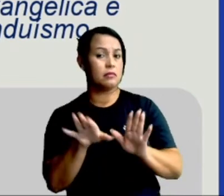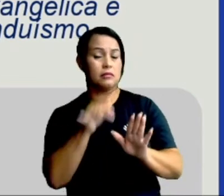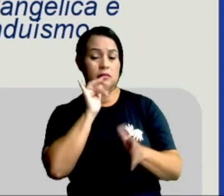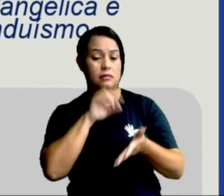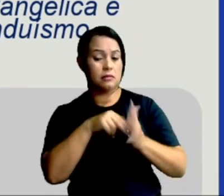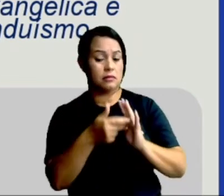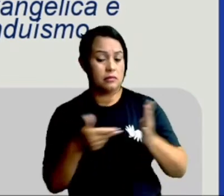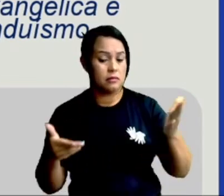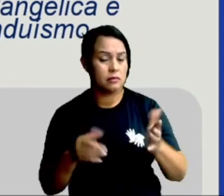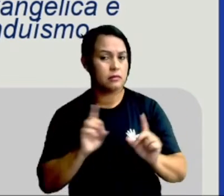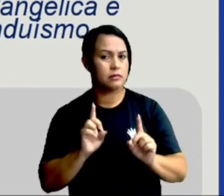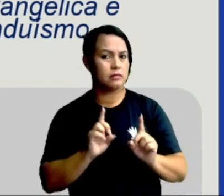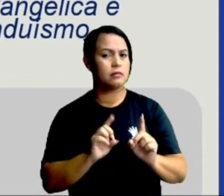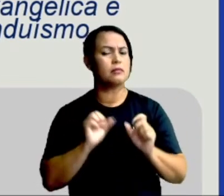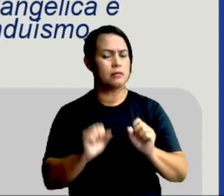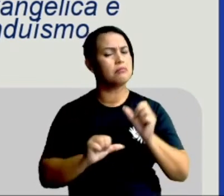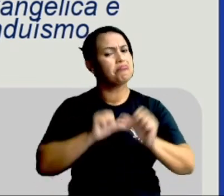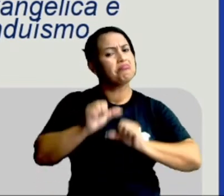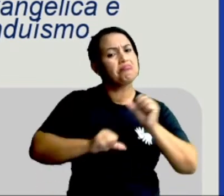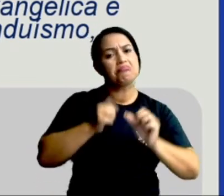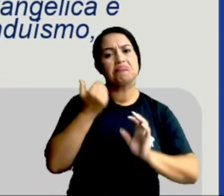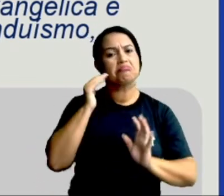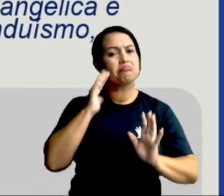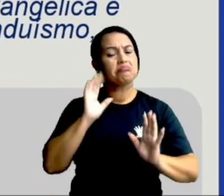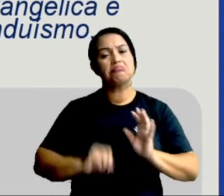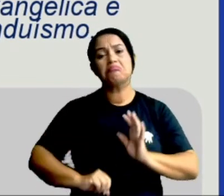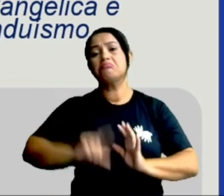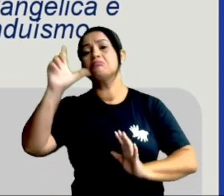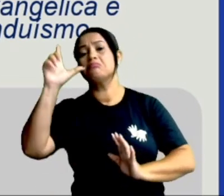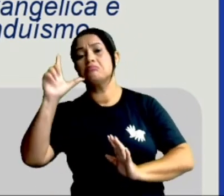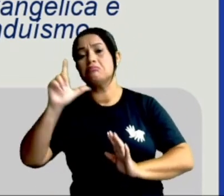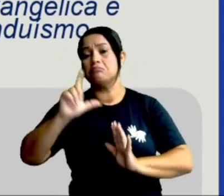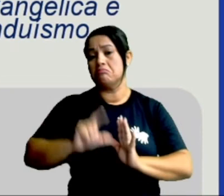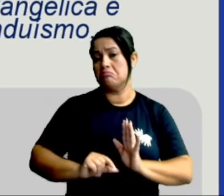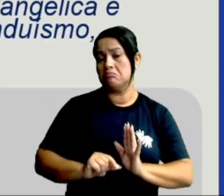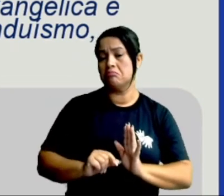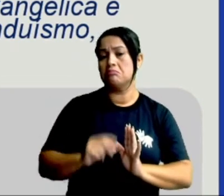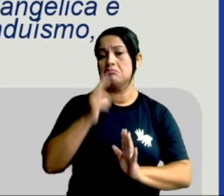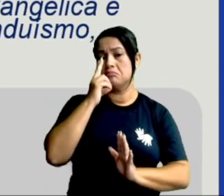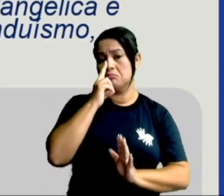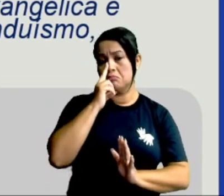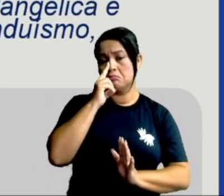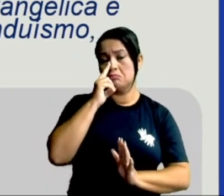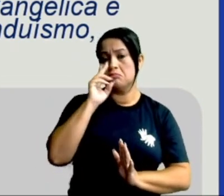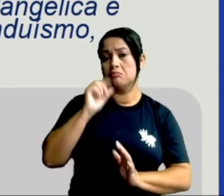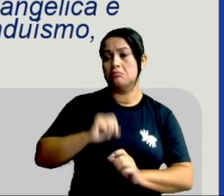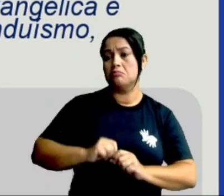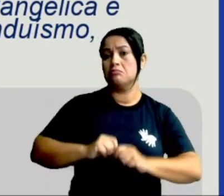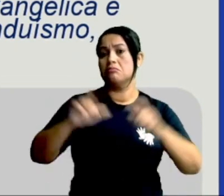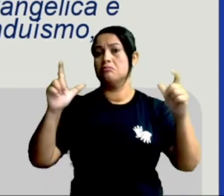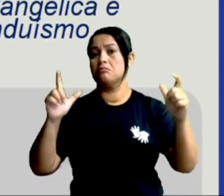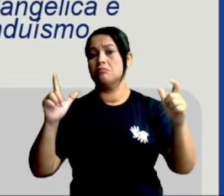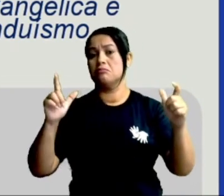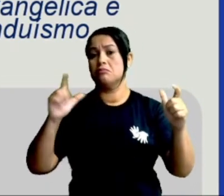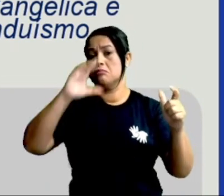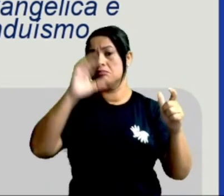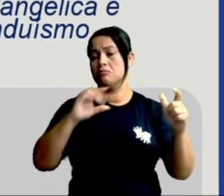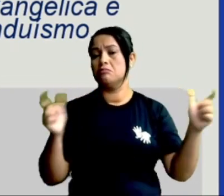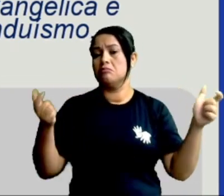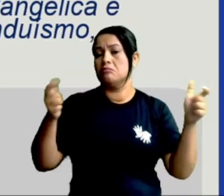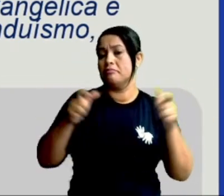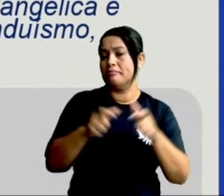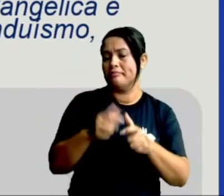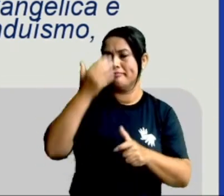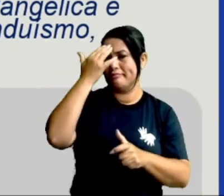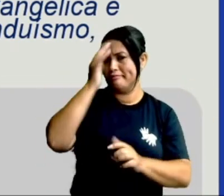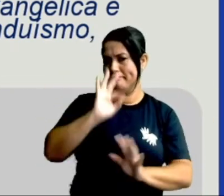ainda permanece esses dados. Pode ter aumentado a evangélica, diminuído a católica e assim a gente tem